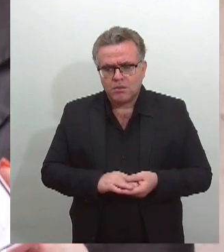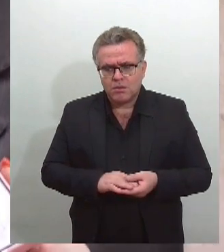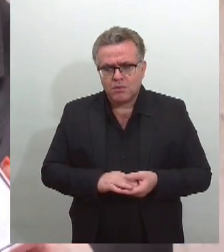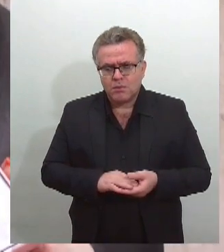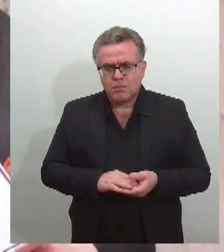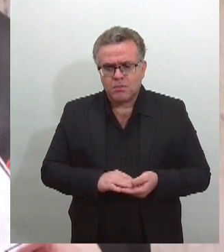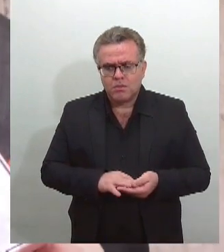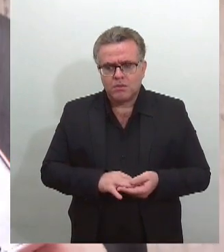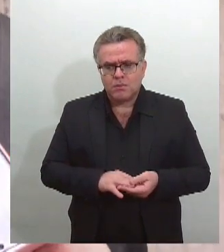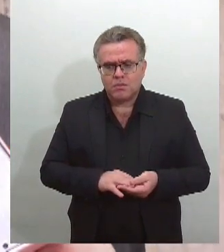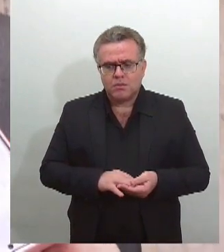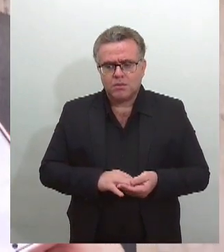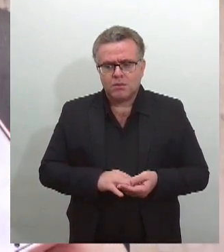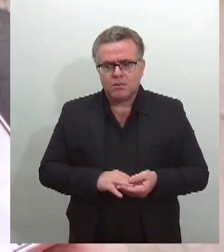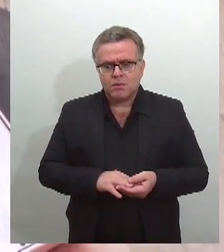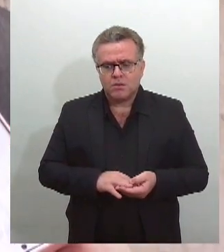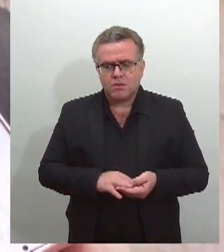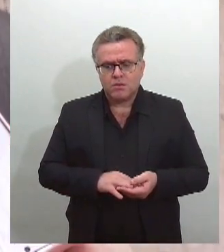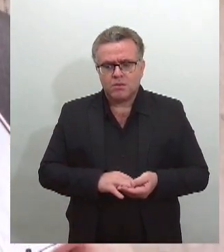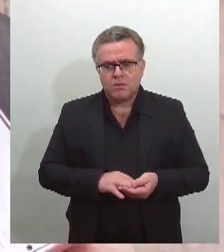Federal, que já está no Sertão,